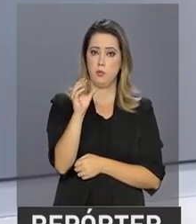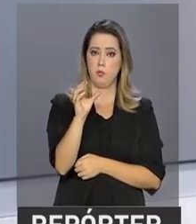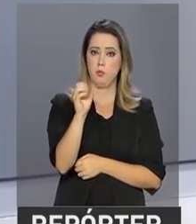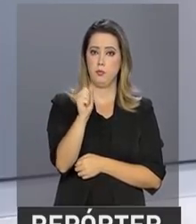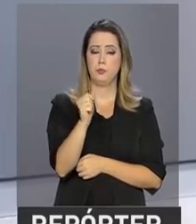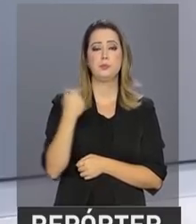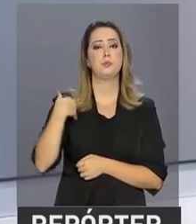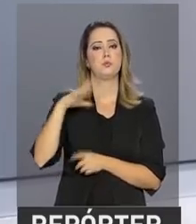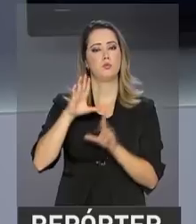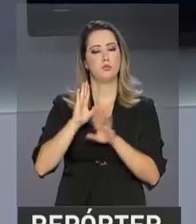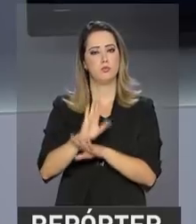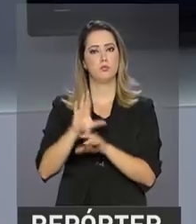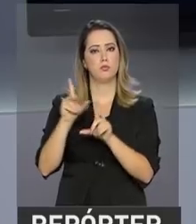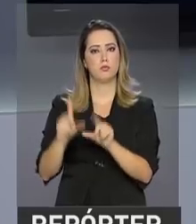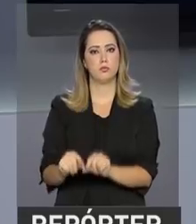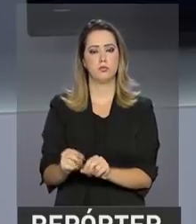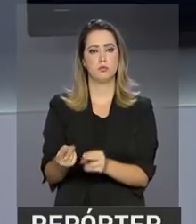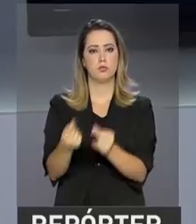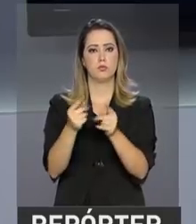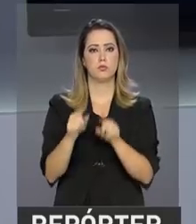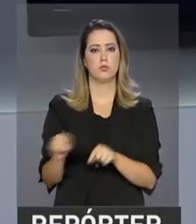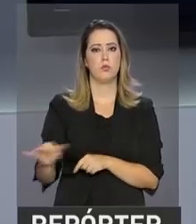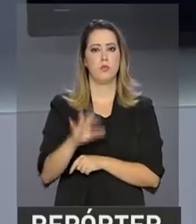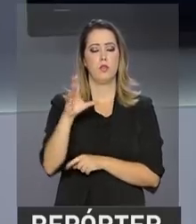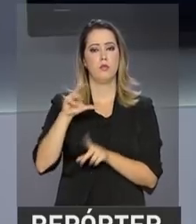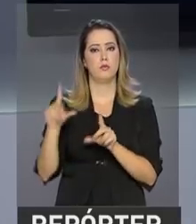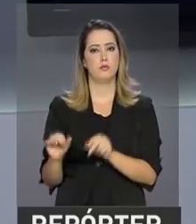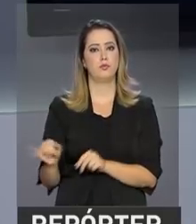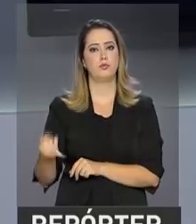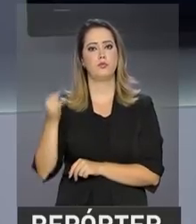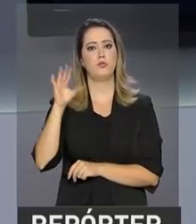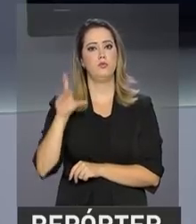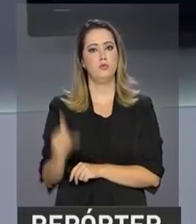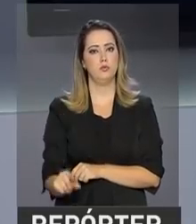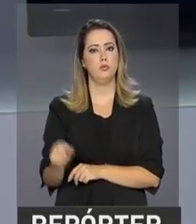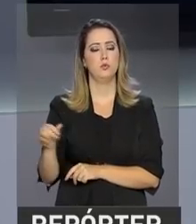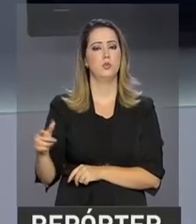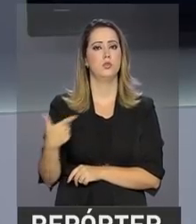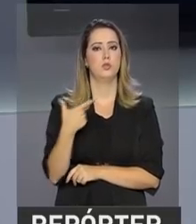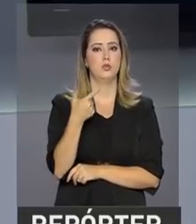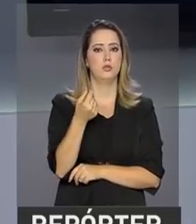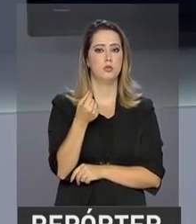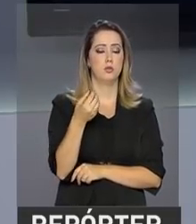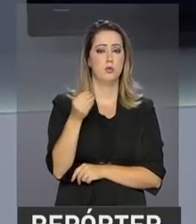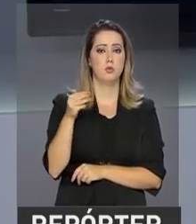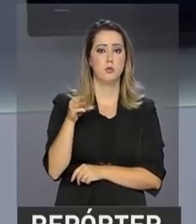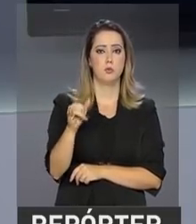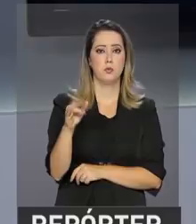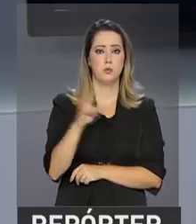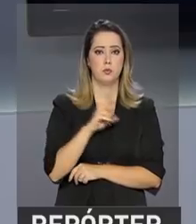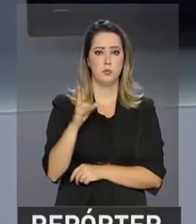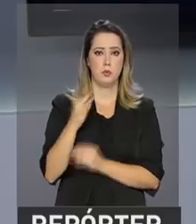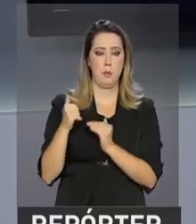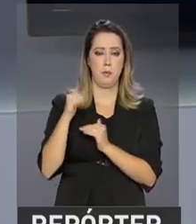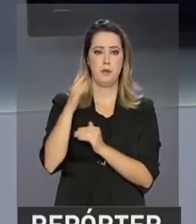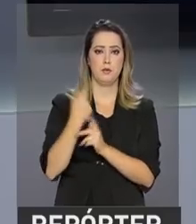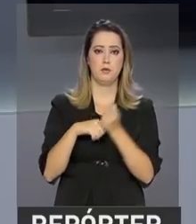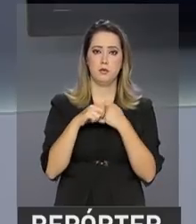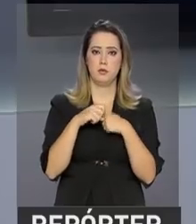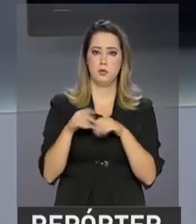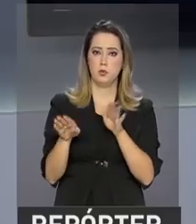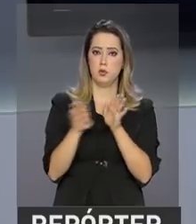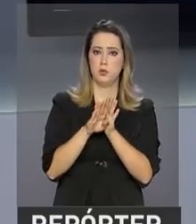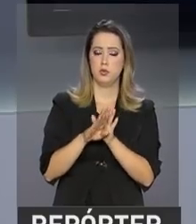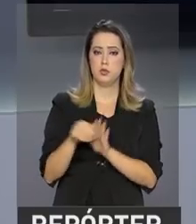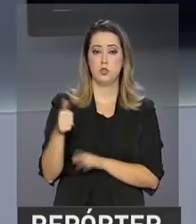na queda dos preços a inflação em queda os juros baixos e 200 bilhões de reais a mais na economia com a chegada do